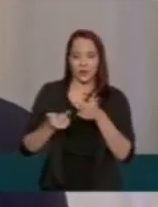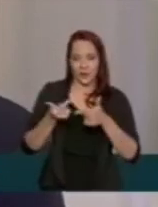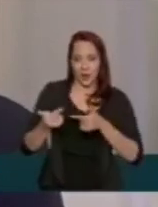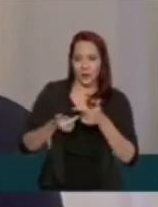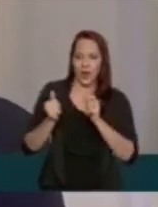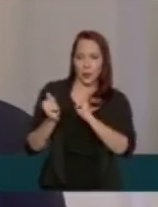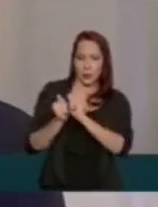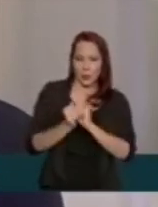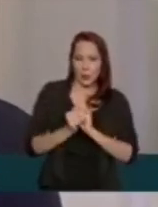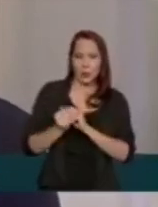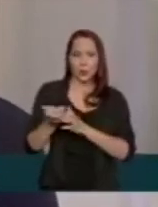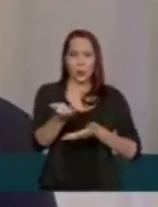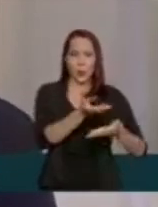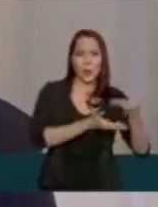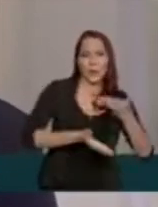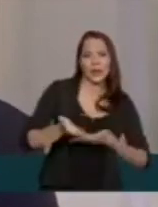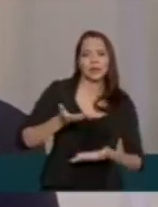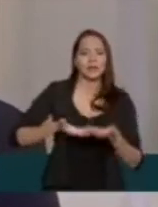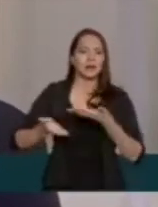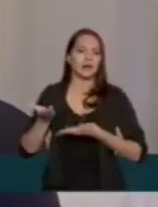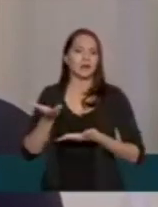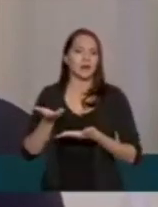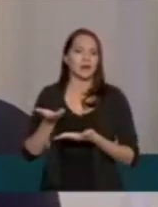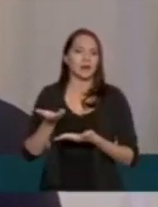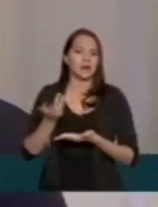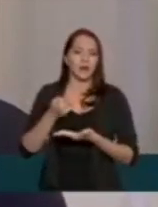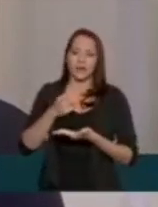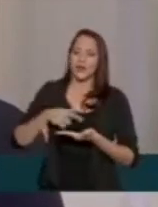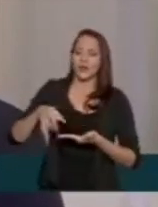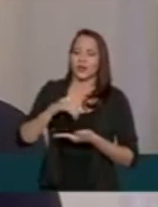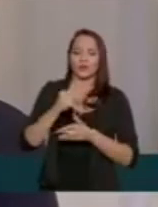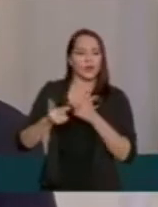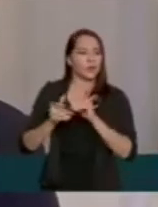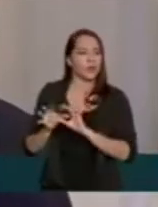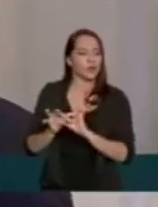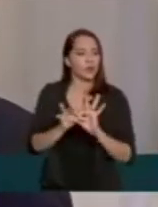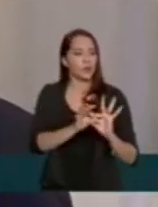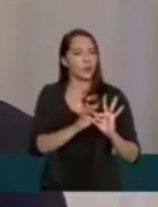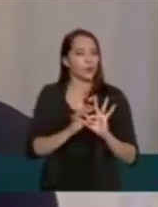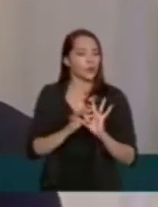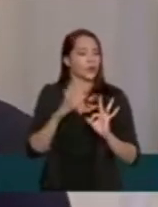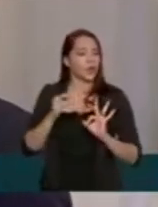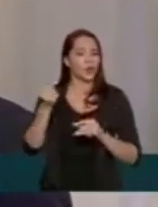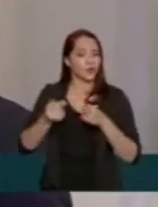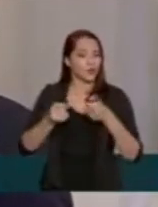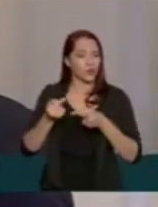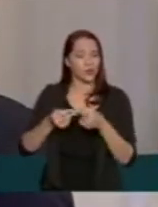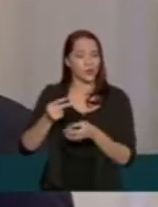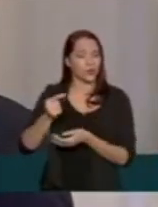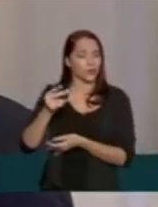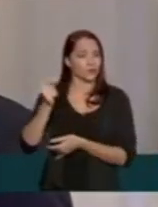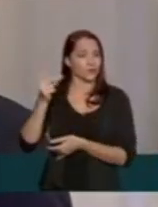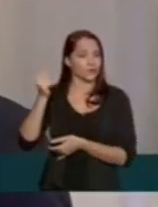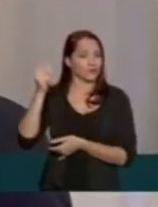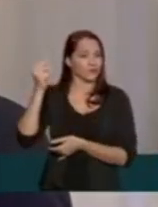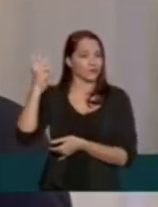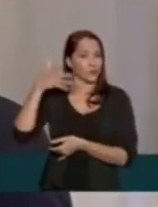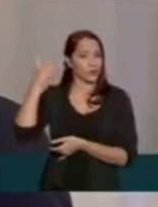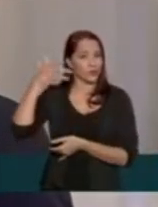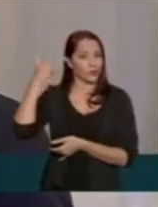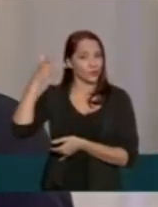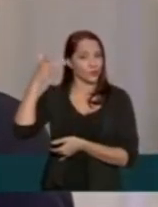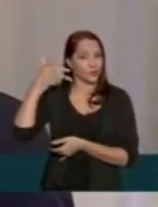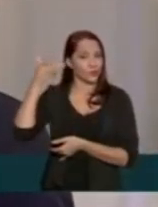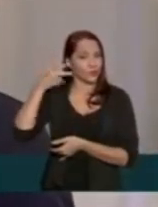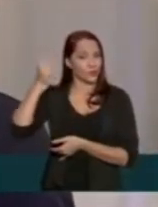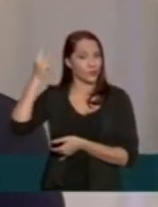trabalho conjunto, cooperação, unificada, etc. Isso aí é o discurso antigo de segurança